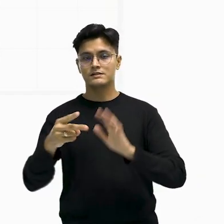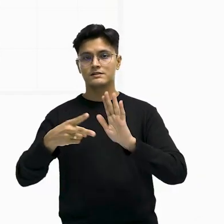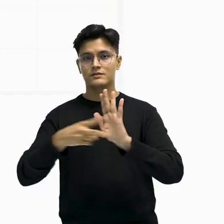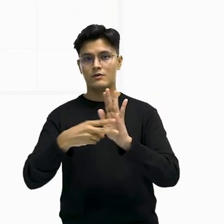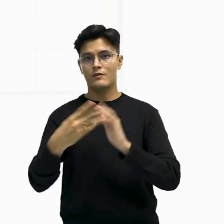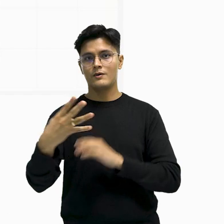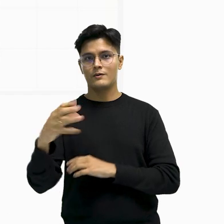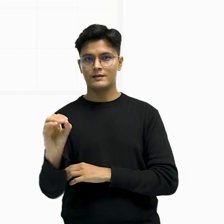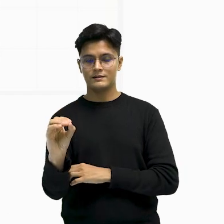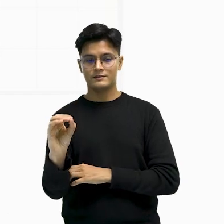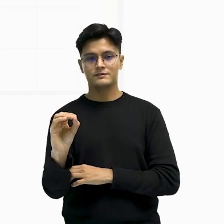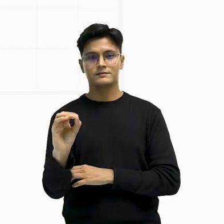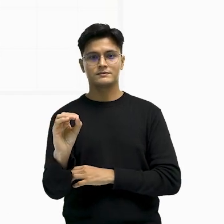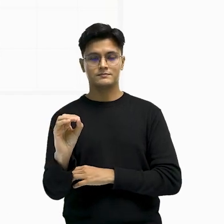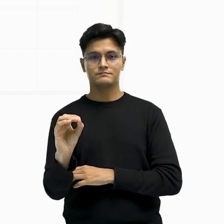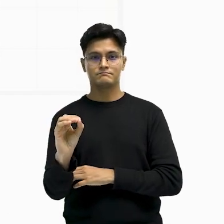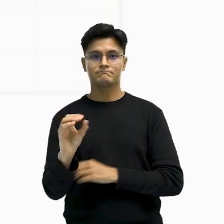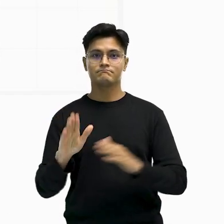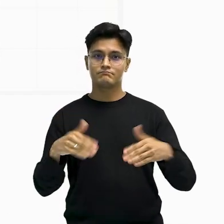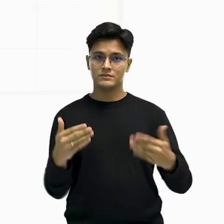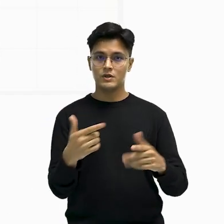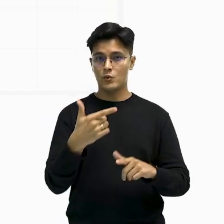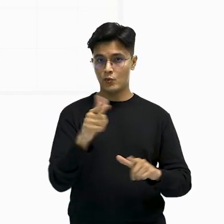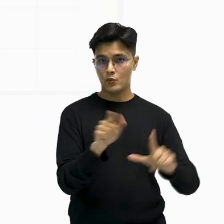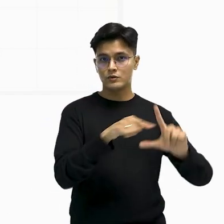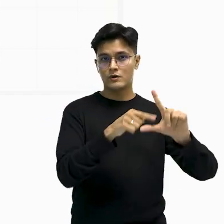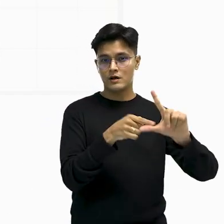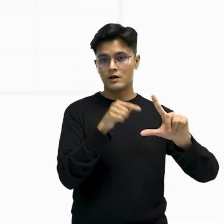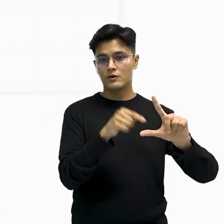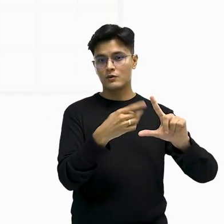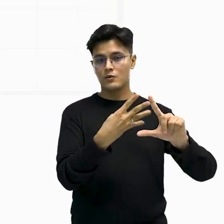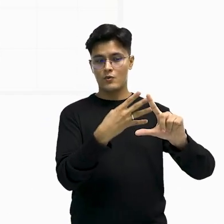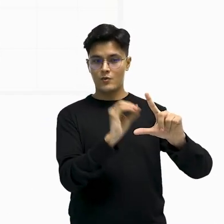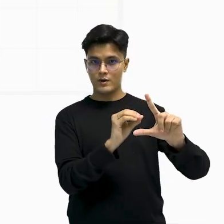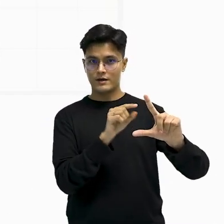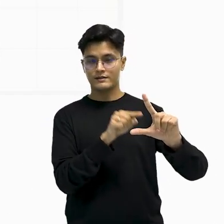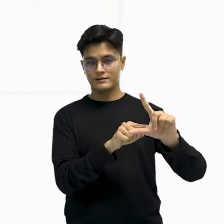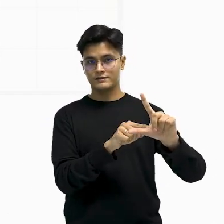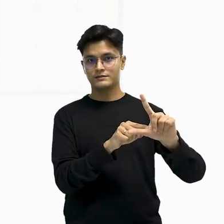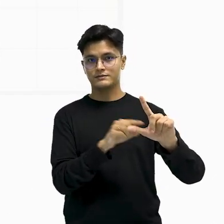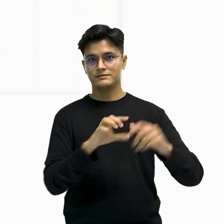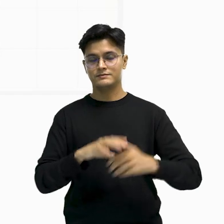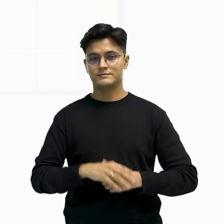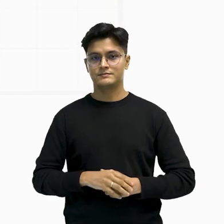a 40. Então, esse outro ângulo vale 40 graus.